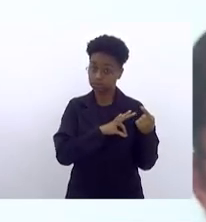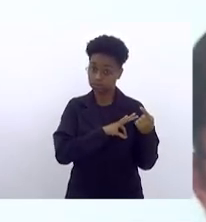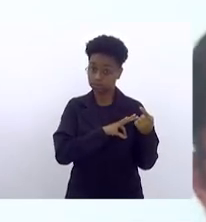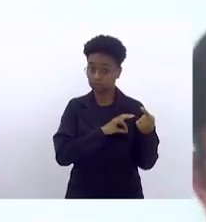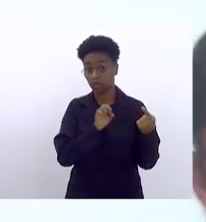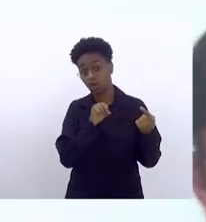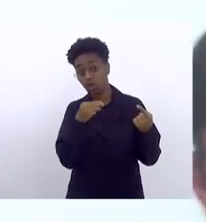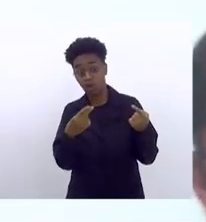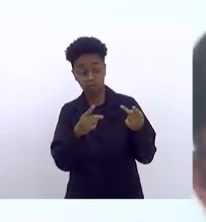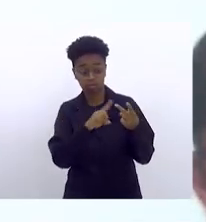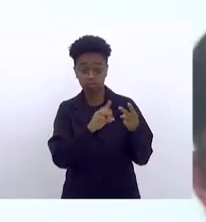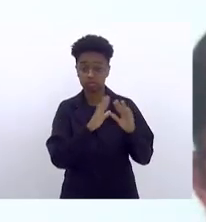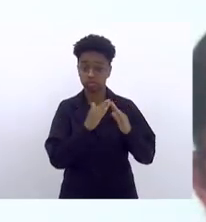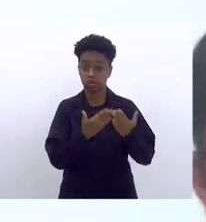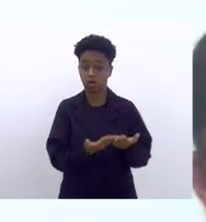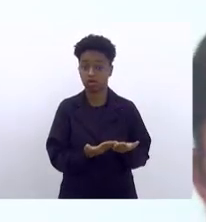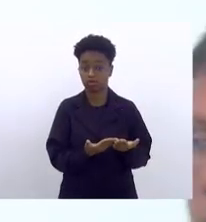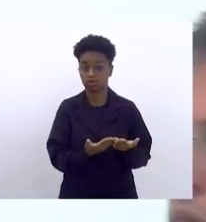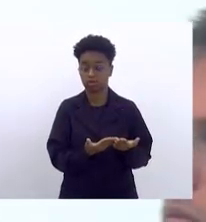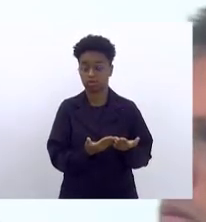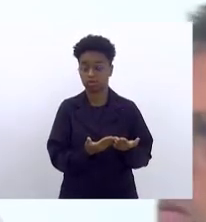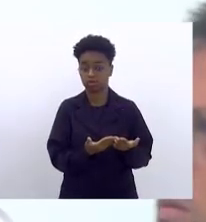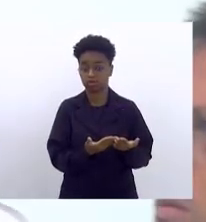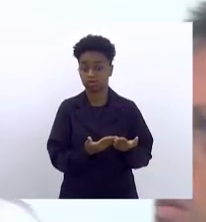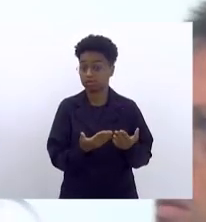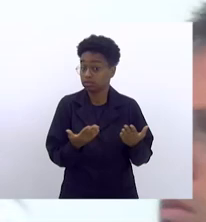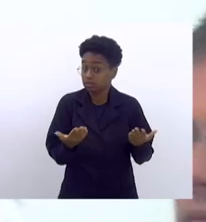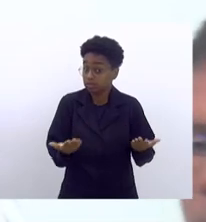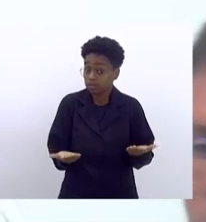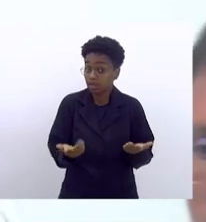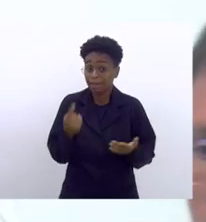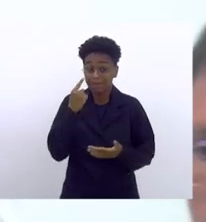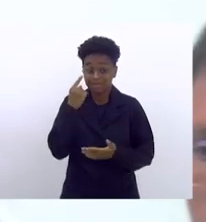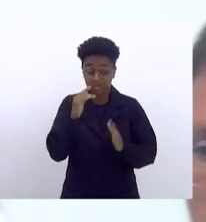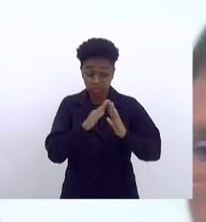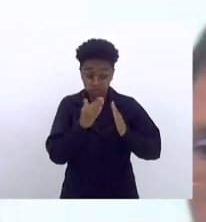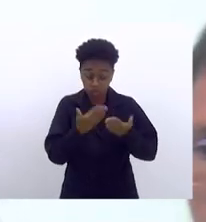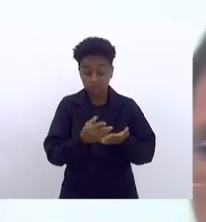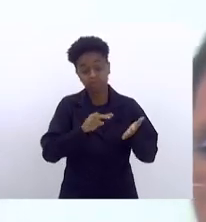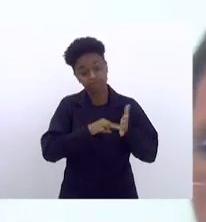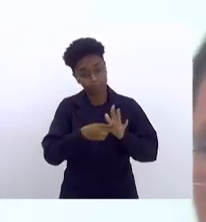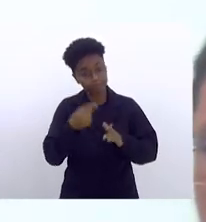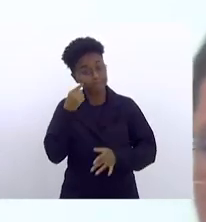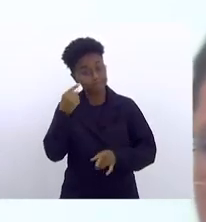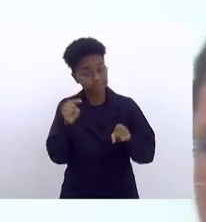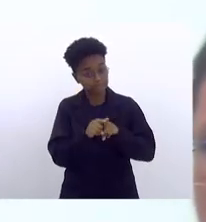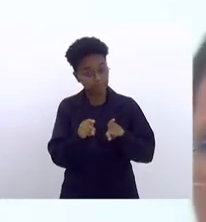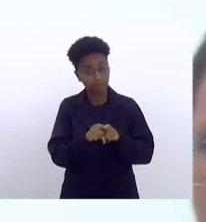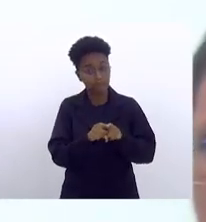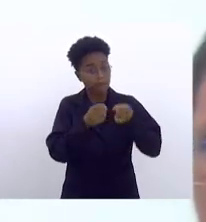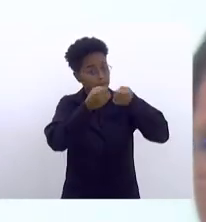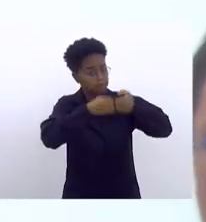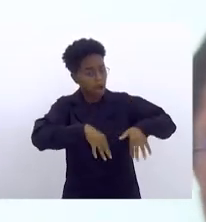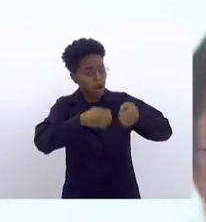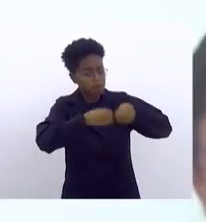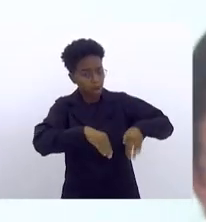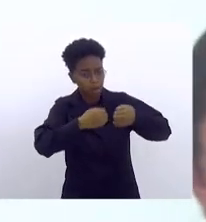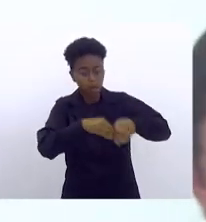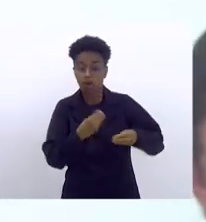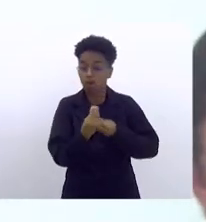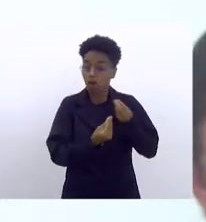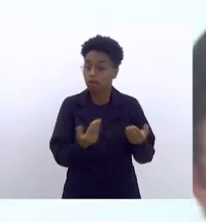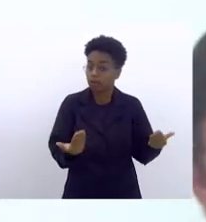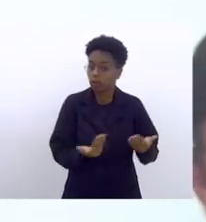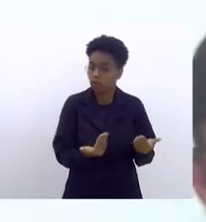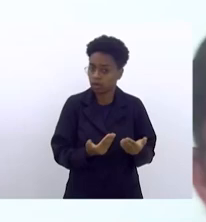ou é a própria escola então pensar a escola é pensar também no seu sucateamento como que ela está